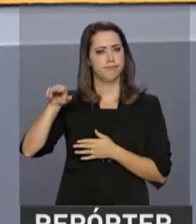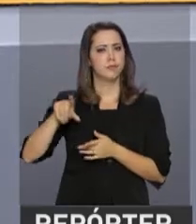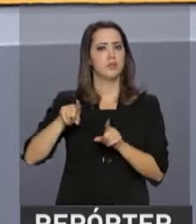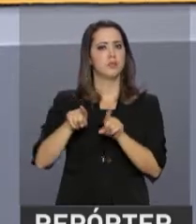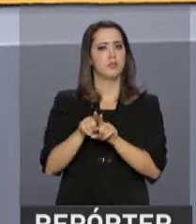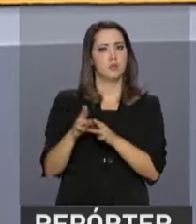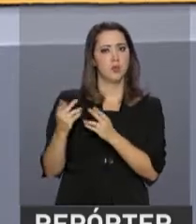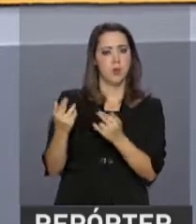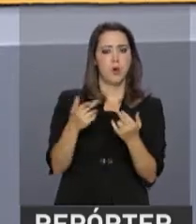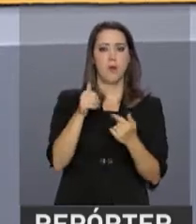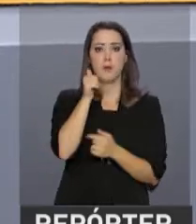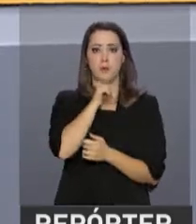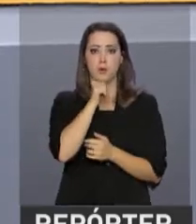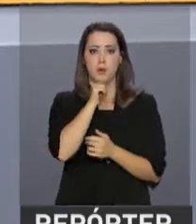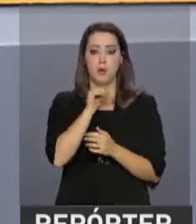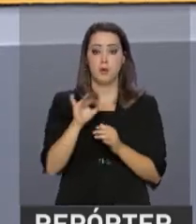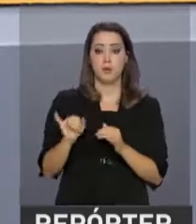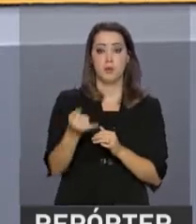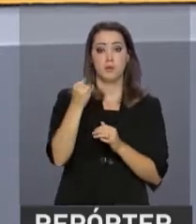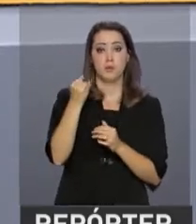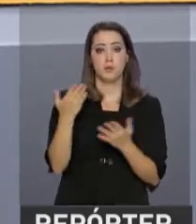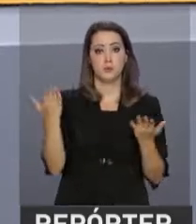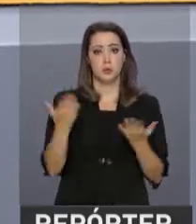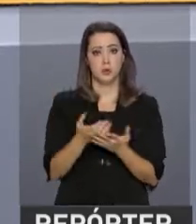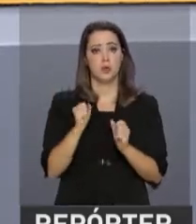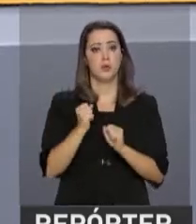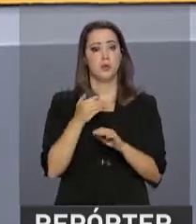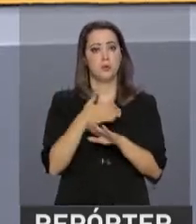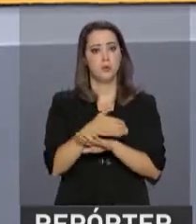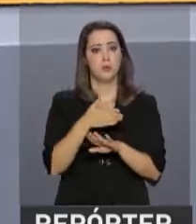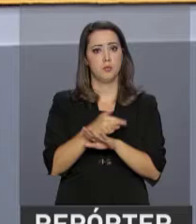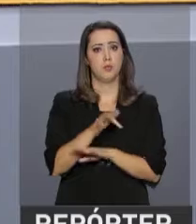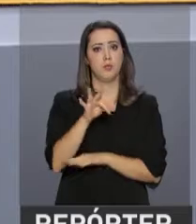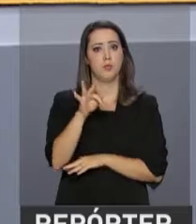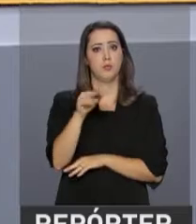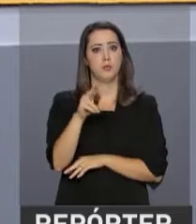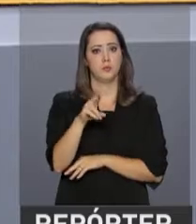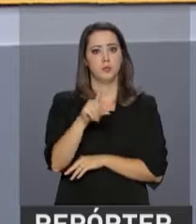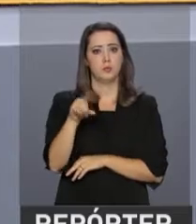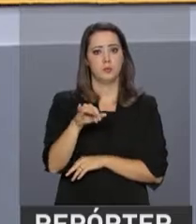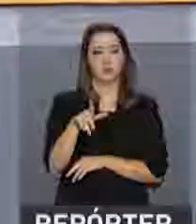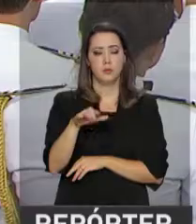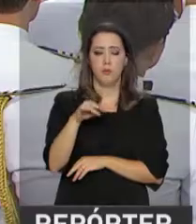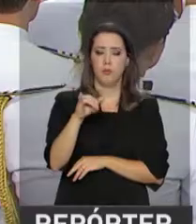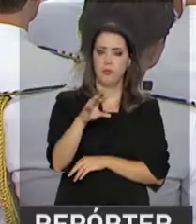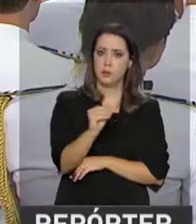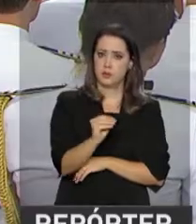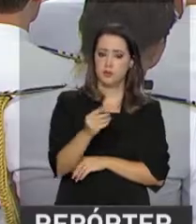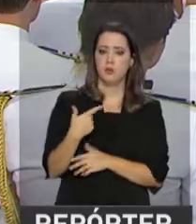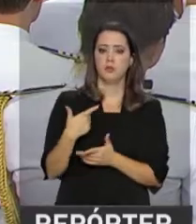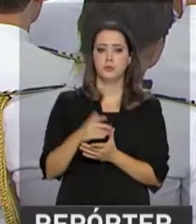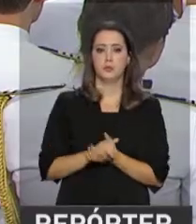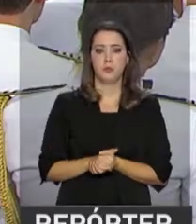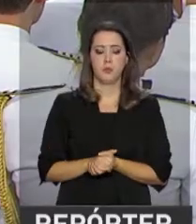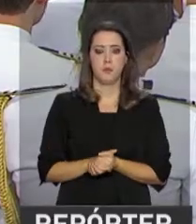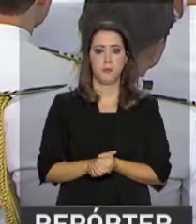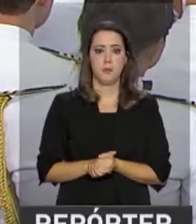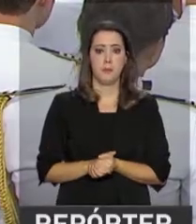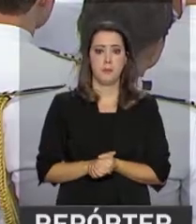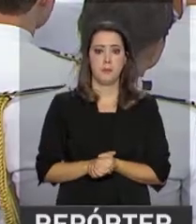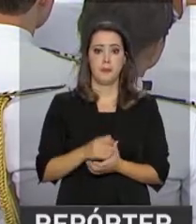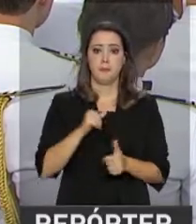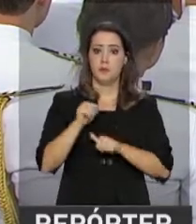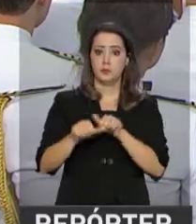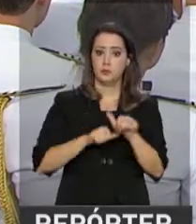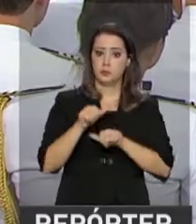igualdade para as mulheres que agora em que agora podem ser fuzileiros navais direitos iguais para